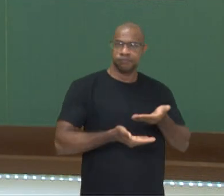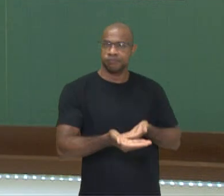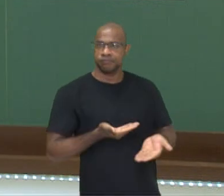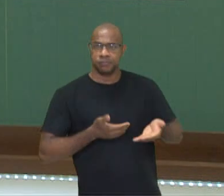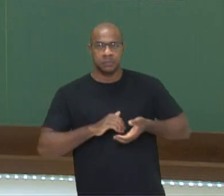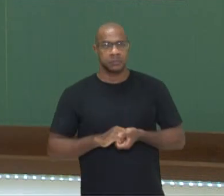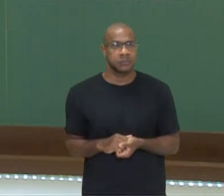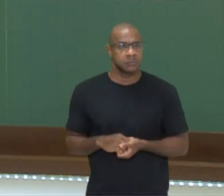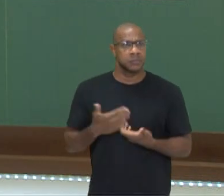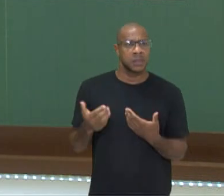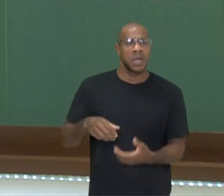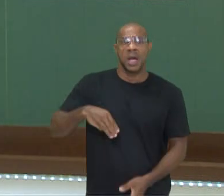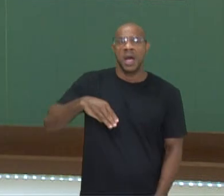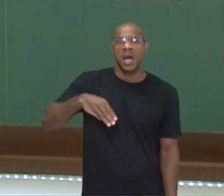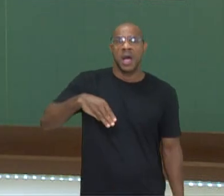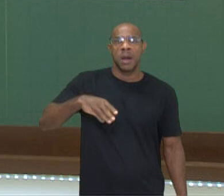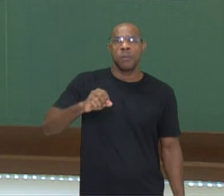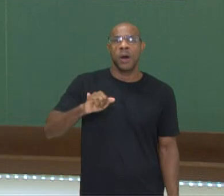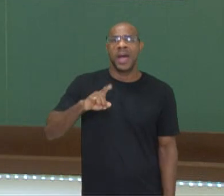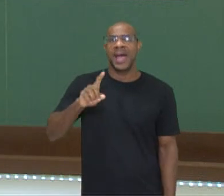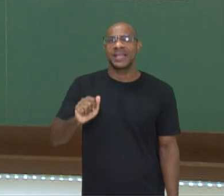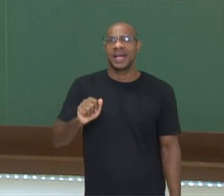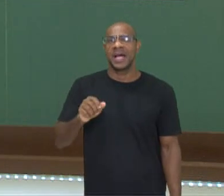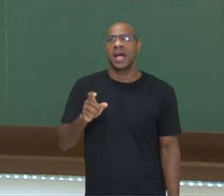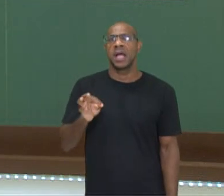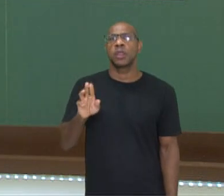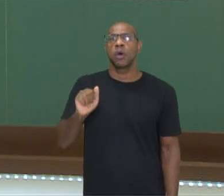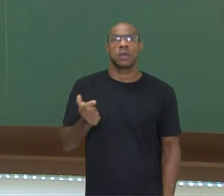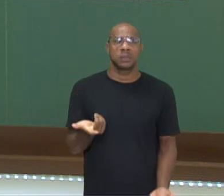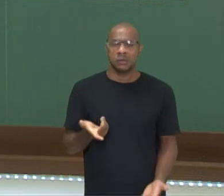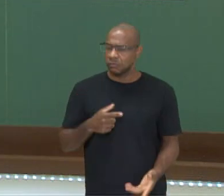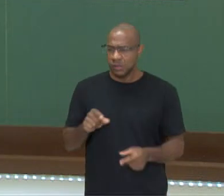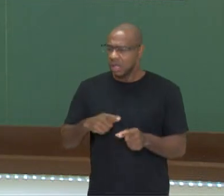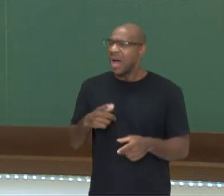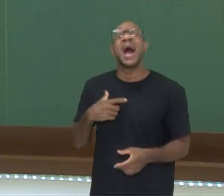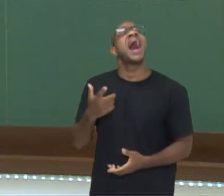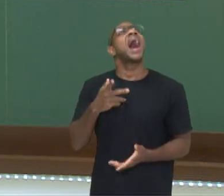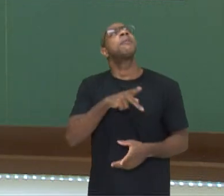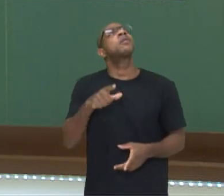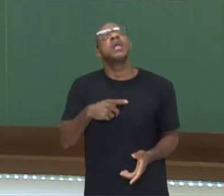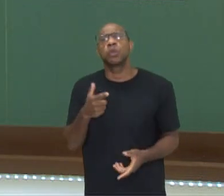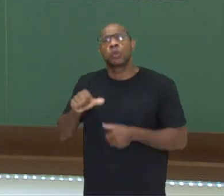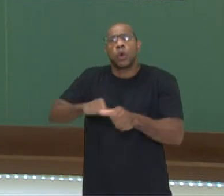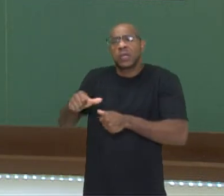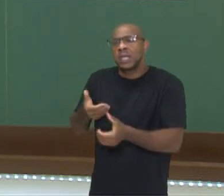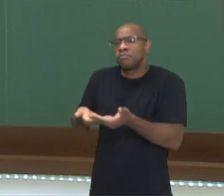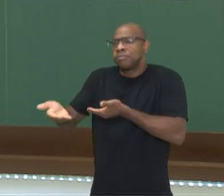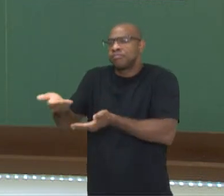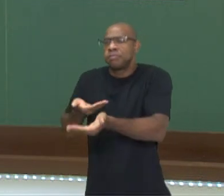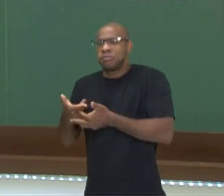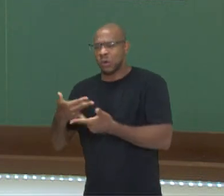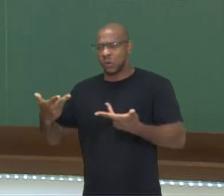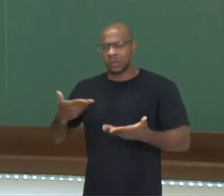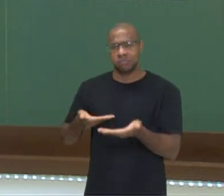troca. Ah, professor, eu troquei tal coisa com fulano. Perfeito, isso aí é uma moeda de troca. Vamos lá?